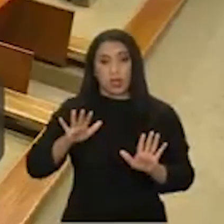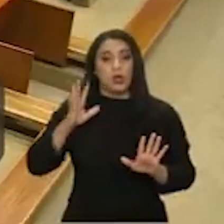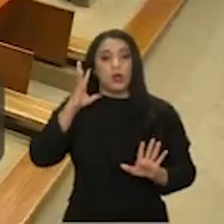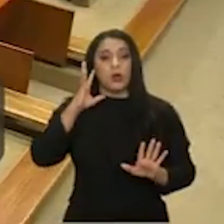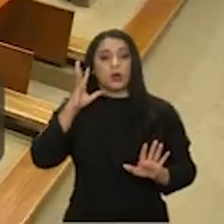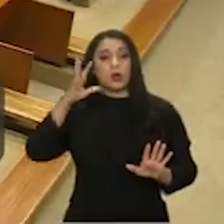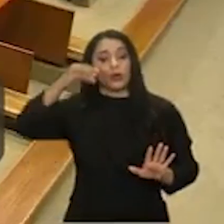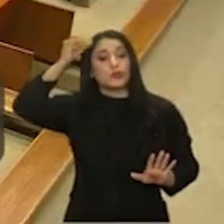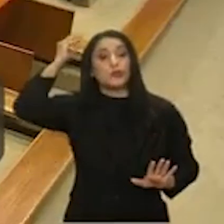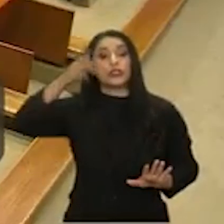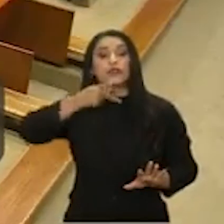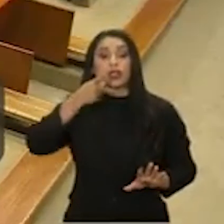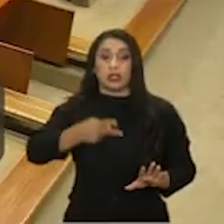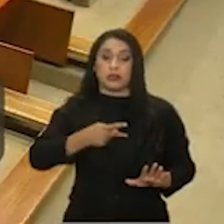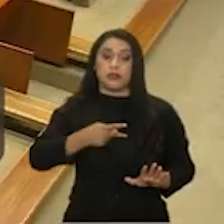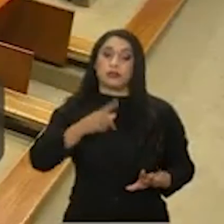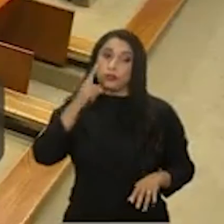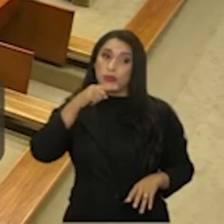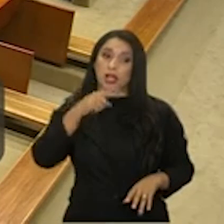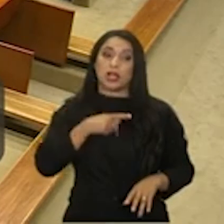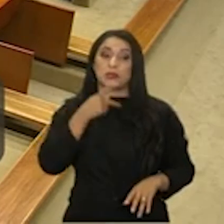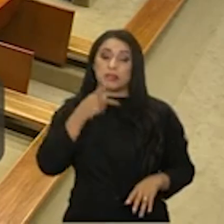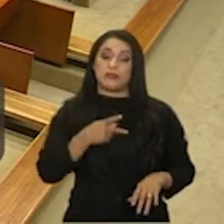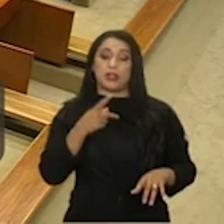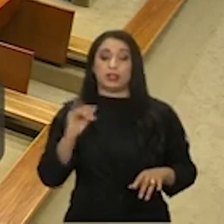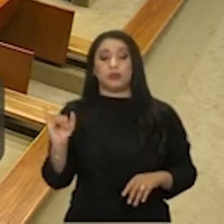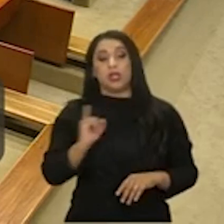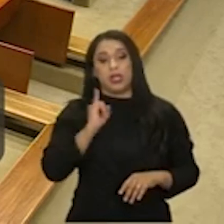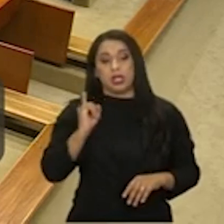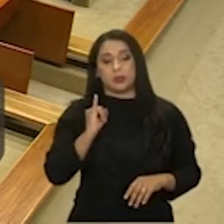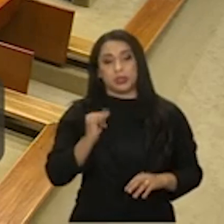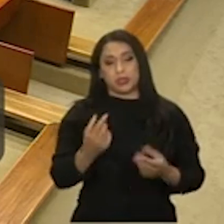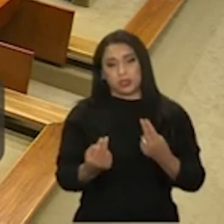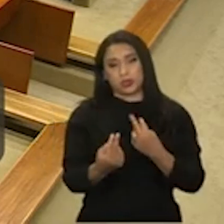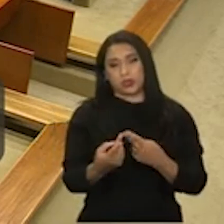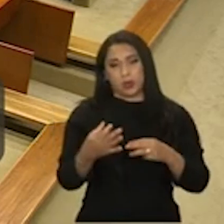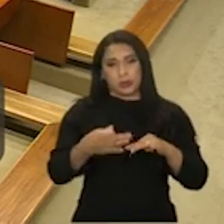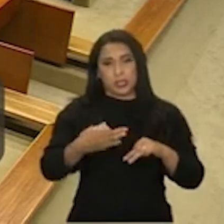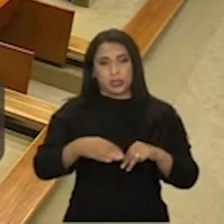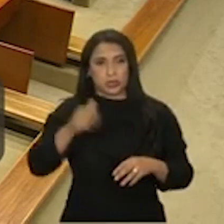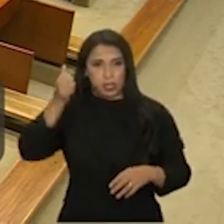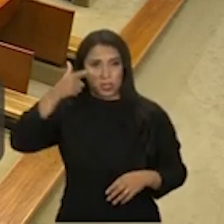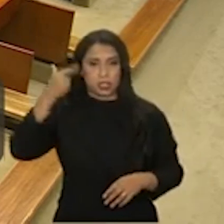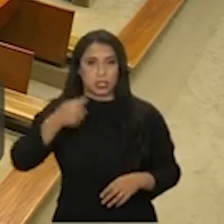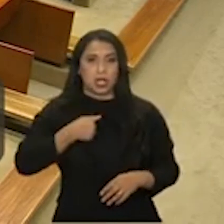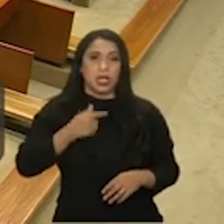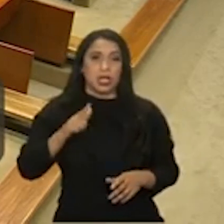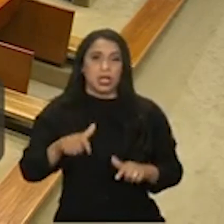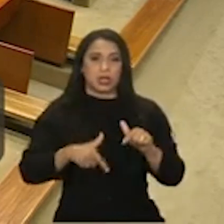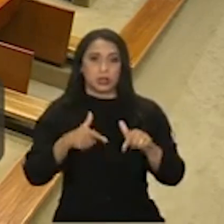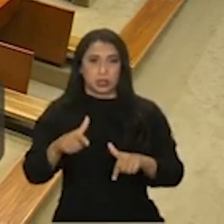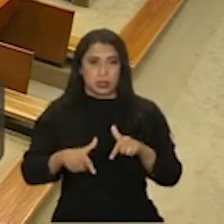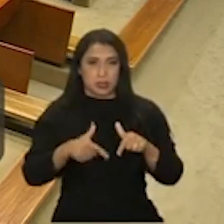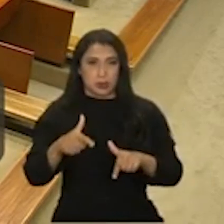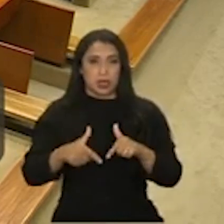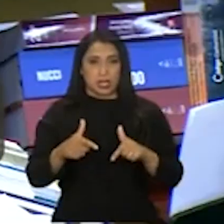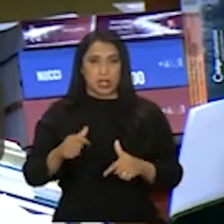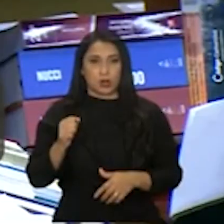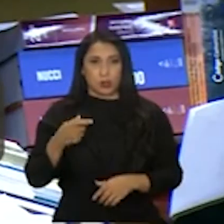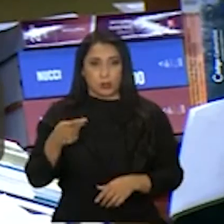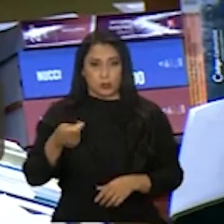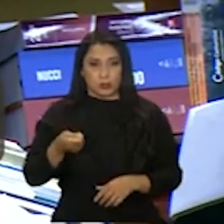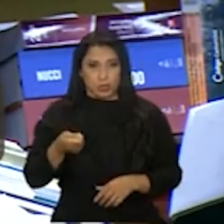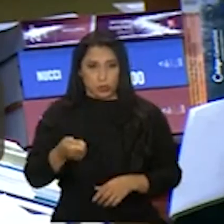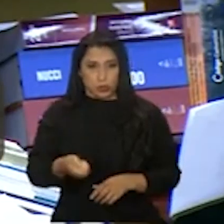toca é um ponto importante, porque, assim como o ministro Alexandre, eu também tive a oportunidade de ser promotor no interior,